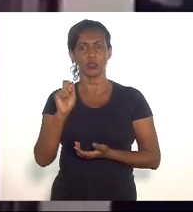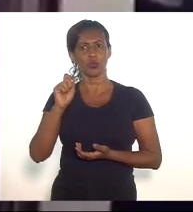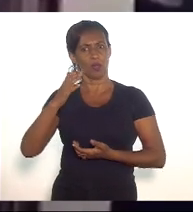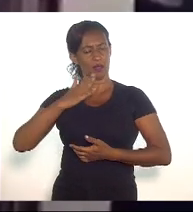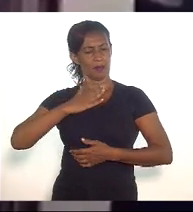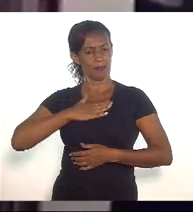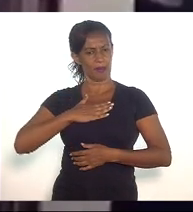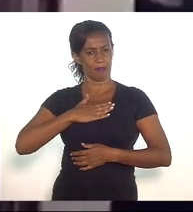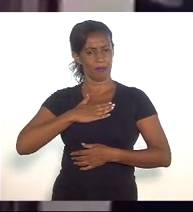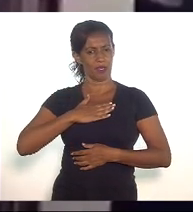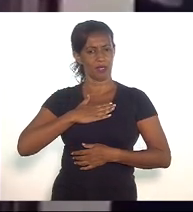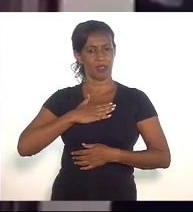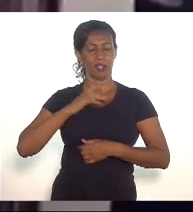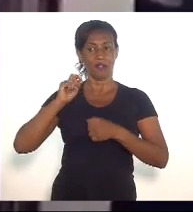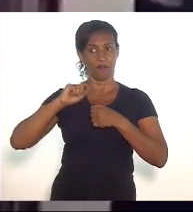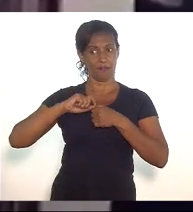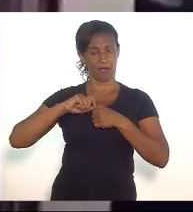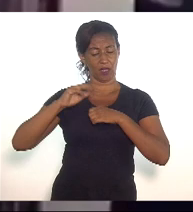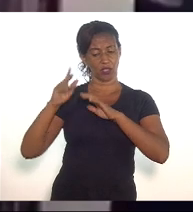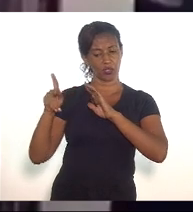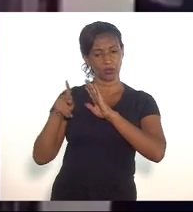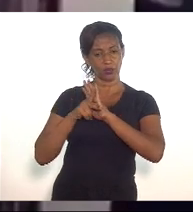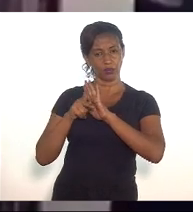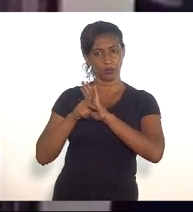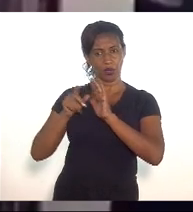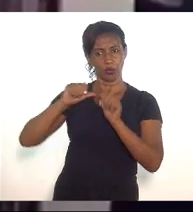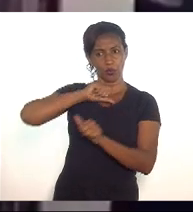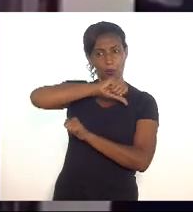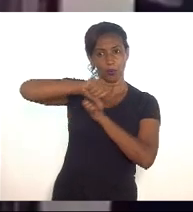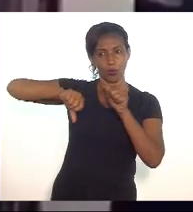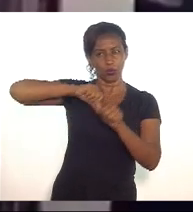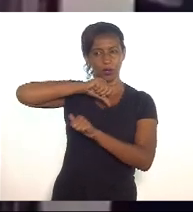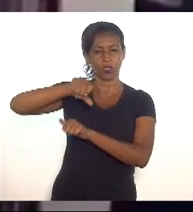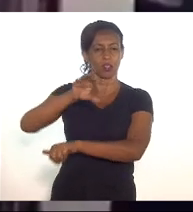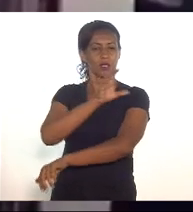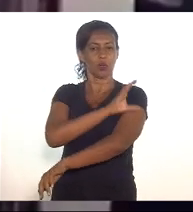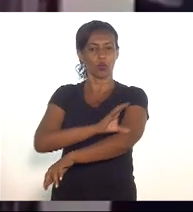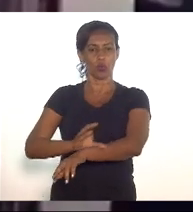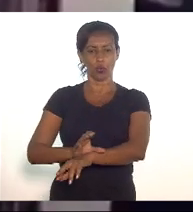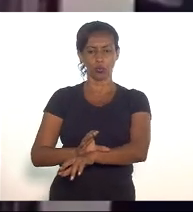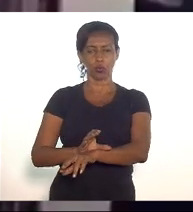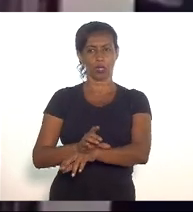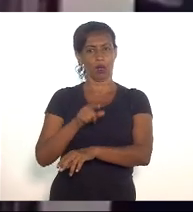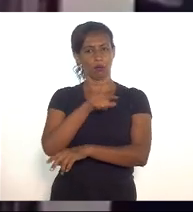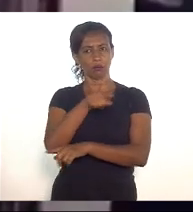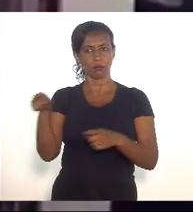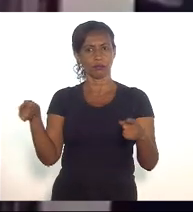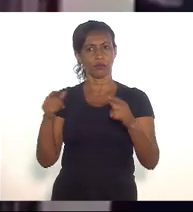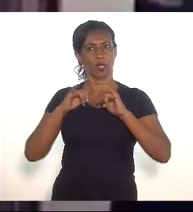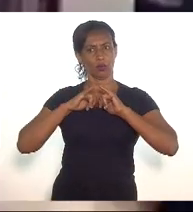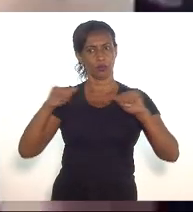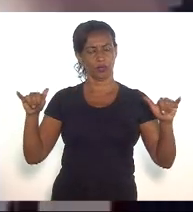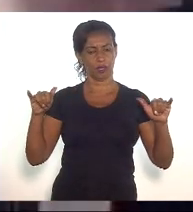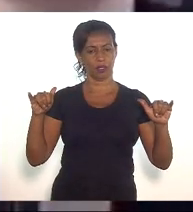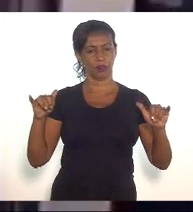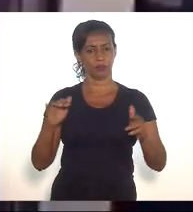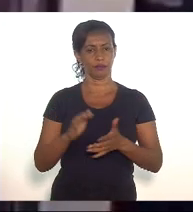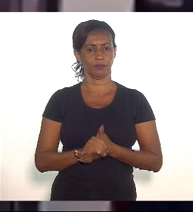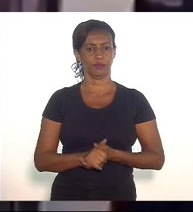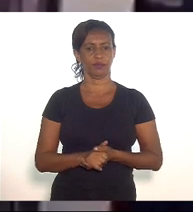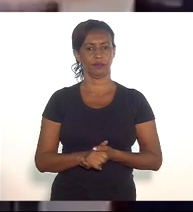mim faz parte da mudança cultural que Vossa Excelência está anunciando. Quer dizer,